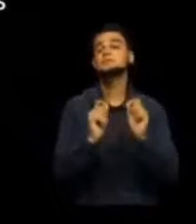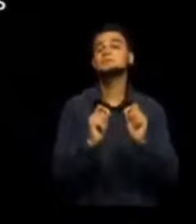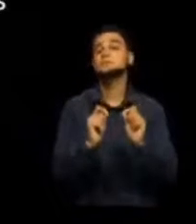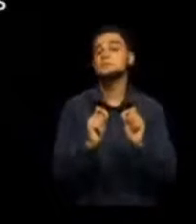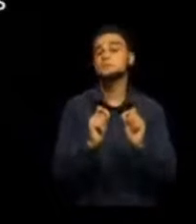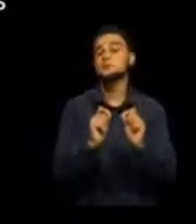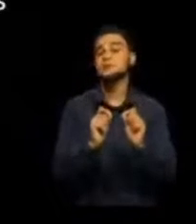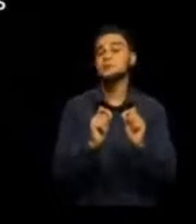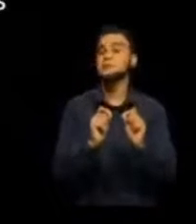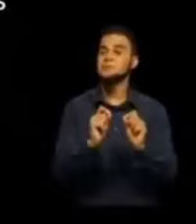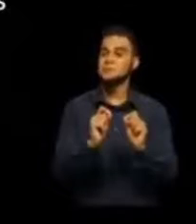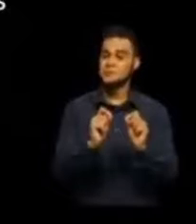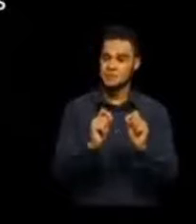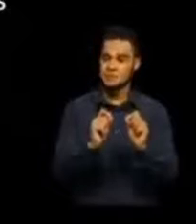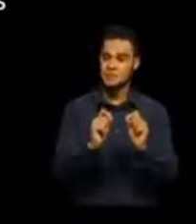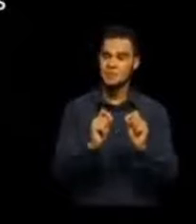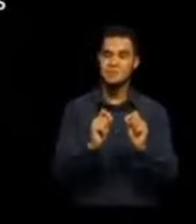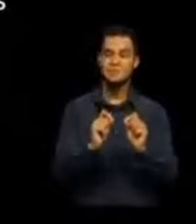de